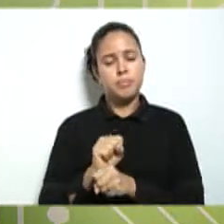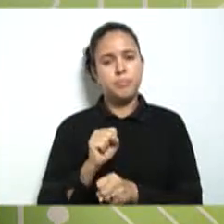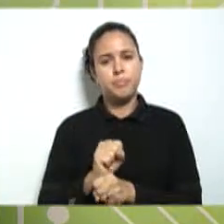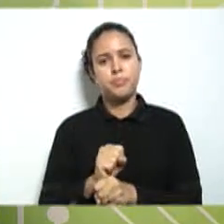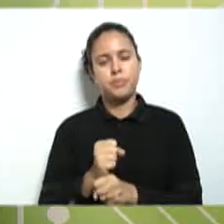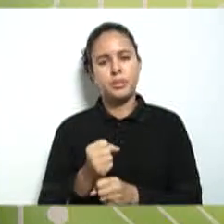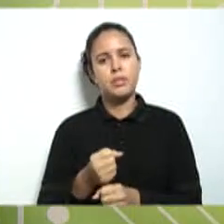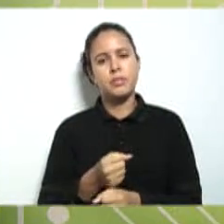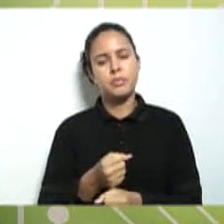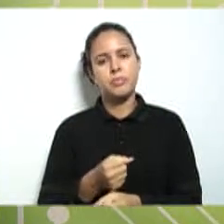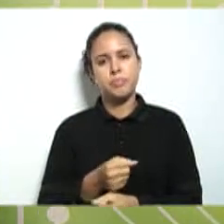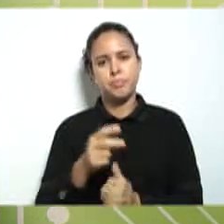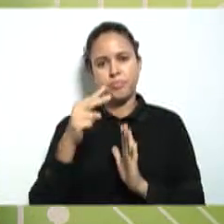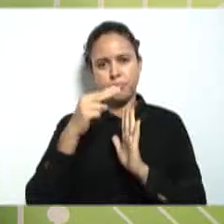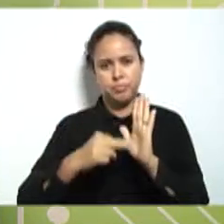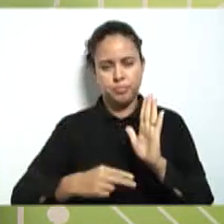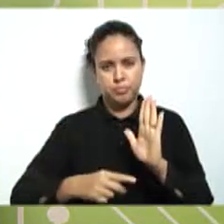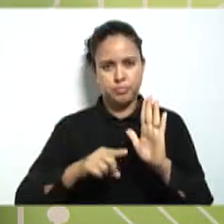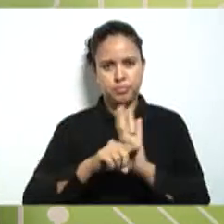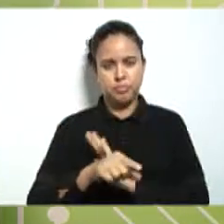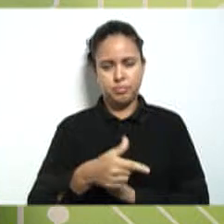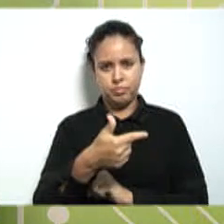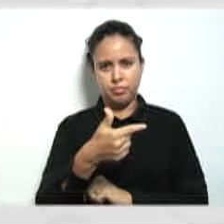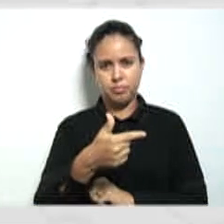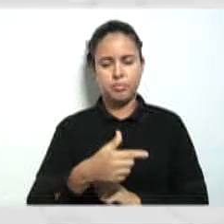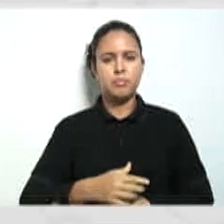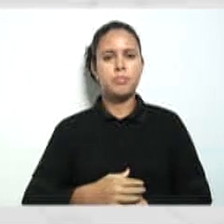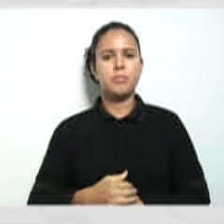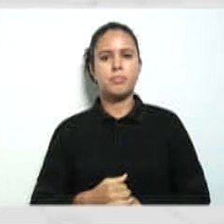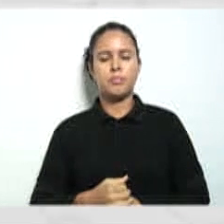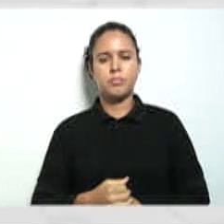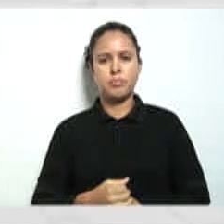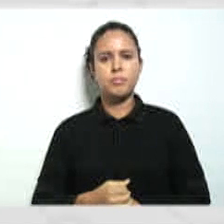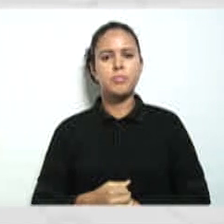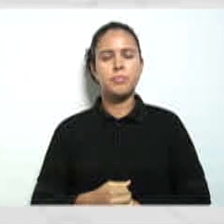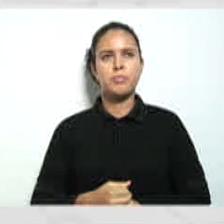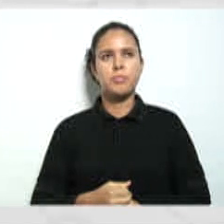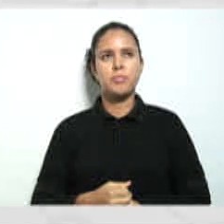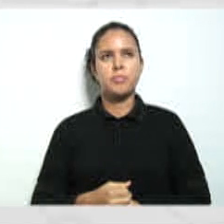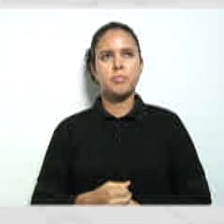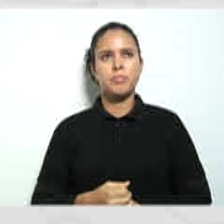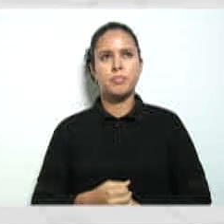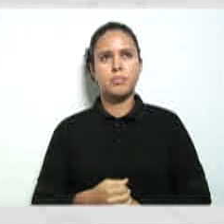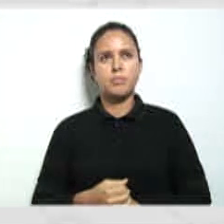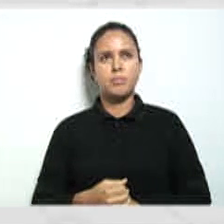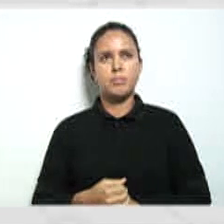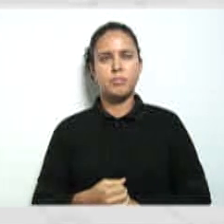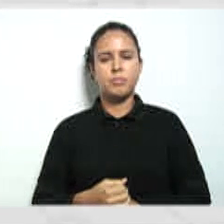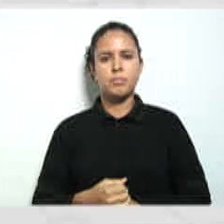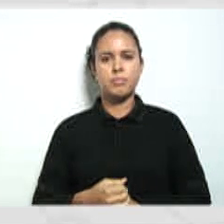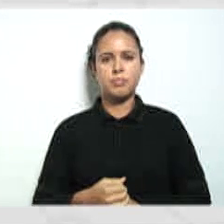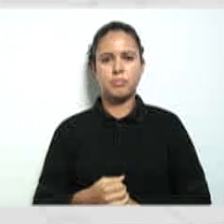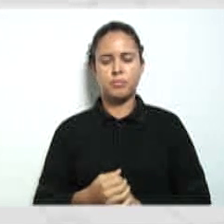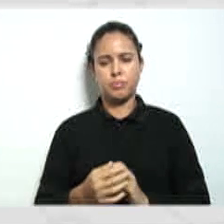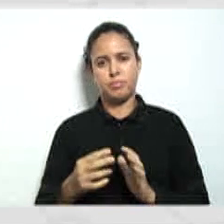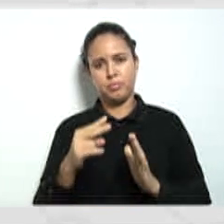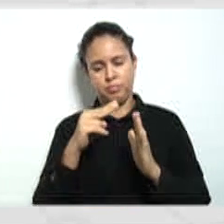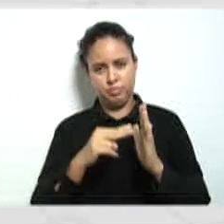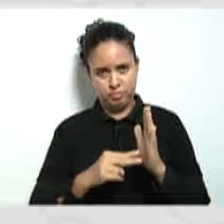acho que eu vou ler a pergunta número 2. Tudo bem, professor? Sim. Então, gente, mandem suas respostas. Vamos ler a número 2? Número 2 fala o seguinte.